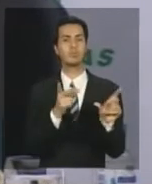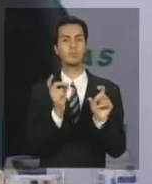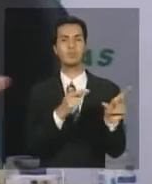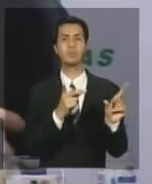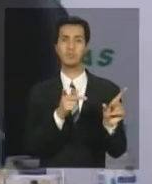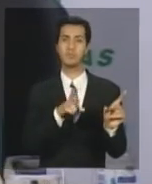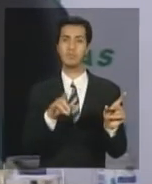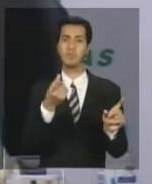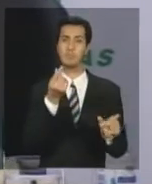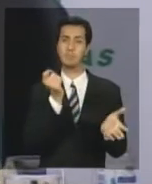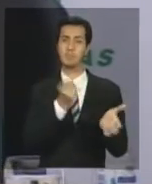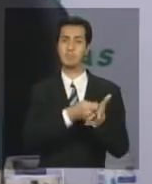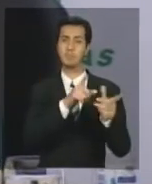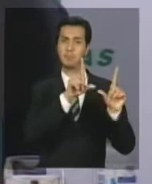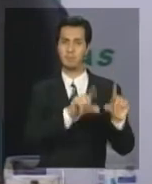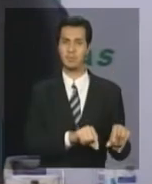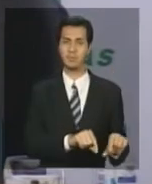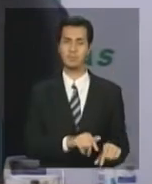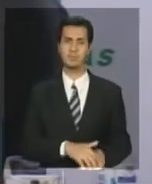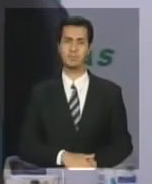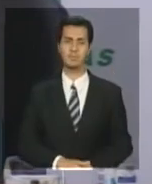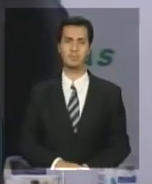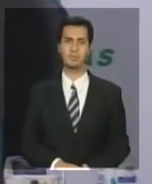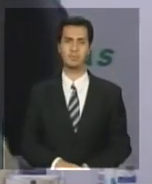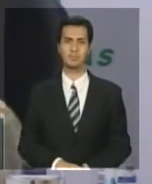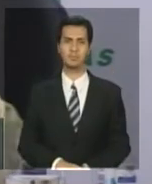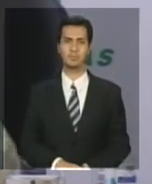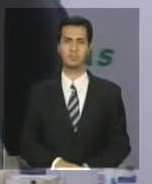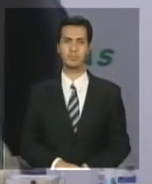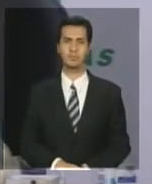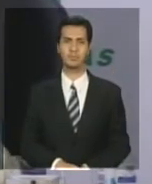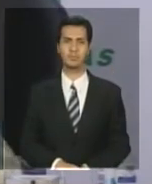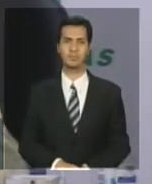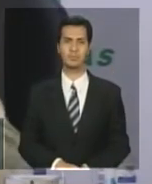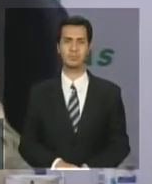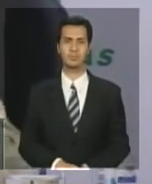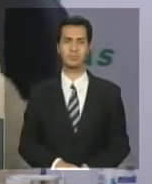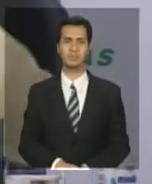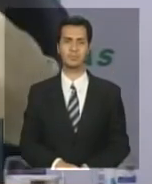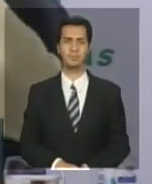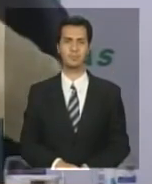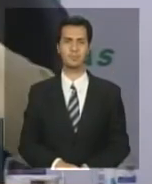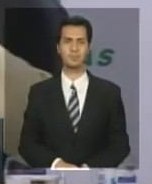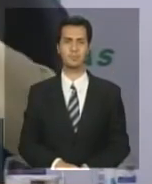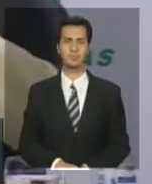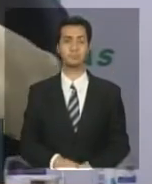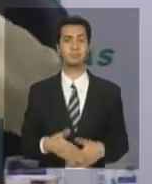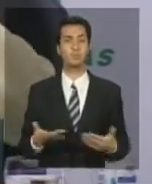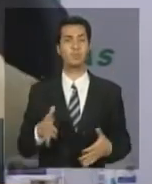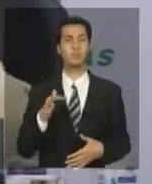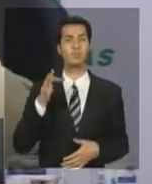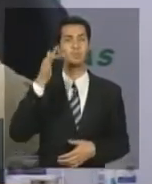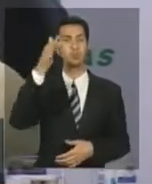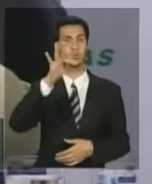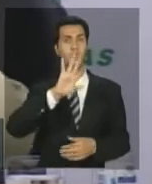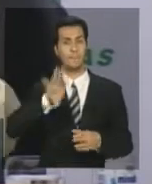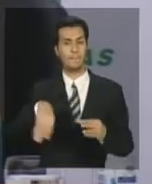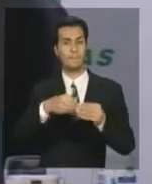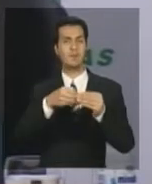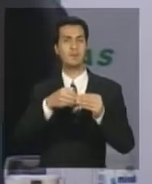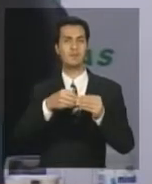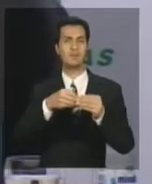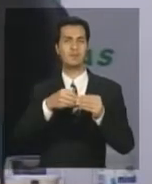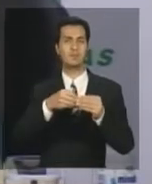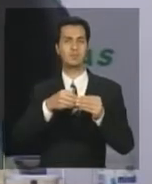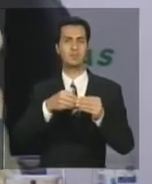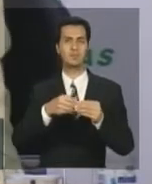preços mais competitivos quando você olha para o mercado interno. Então, com relação à oferta futura adicional, além daquela do